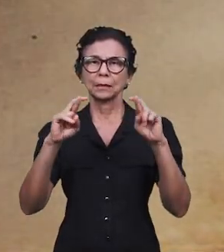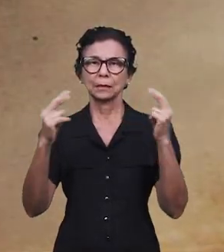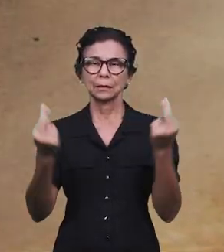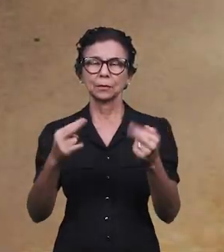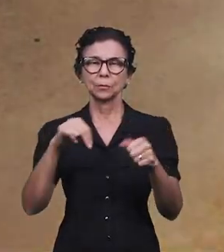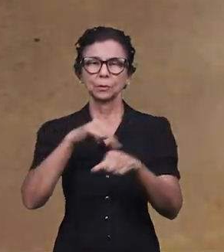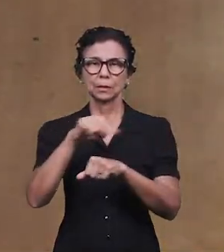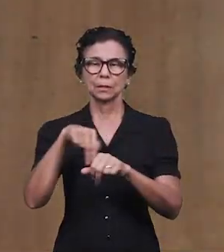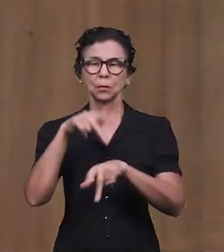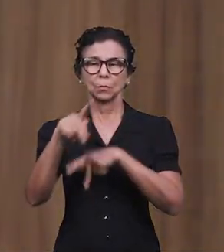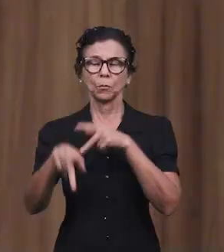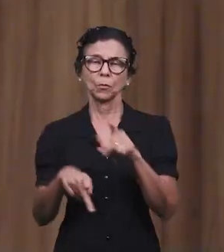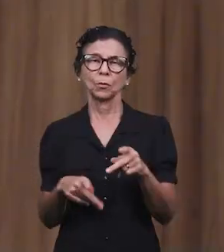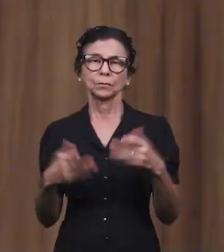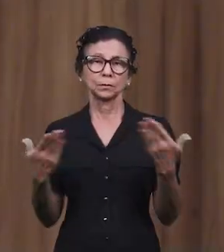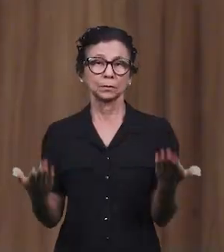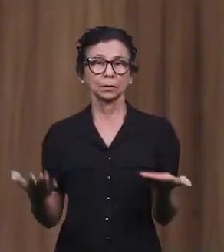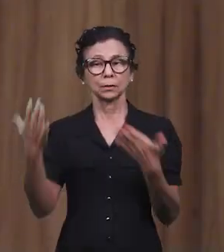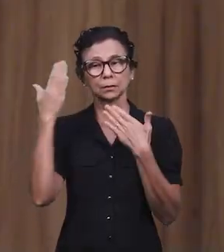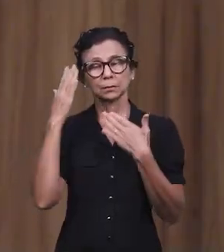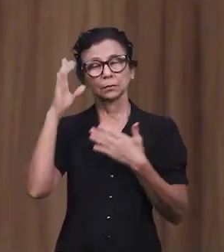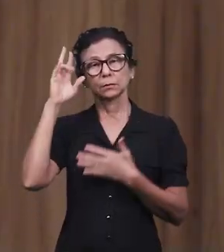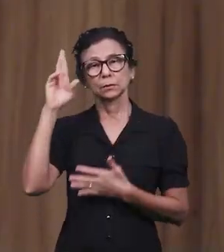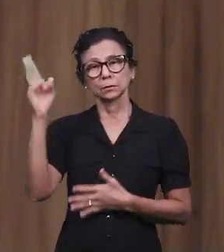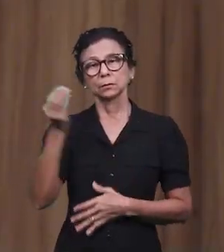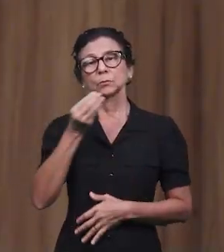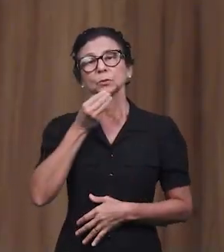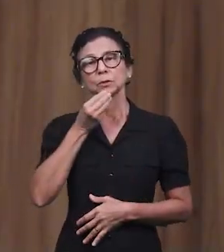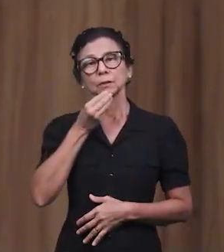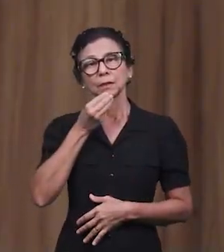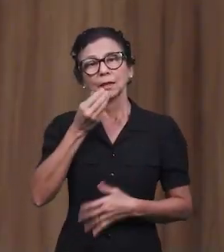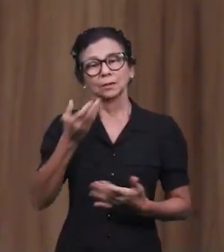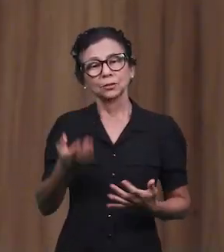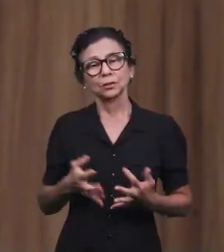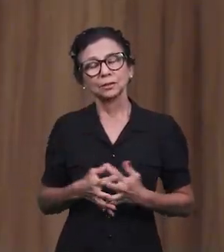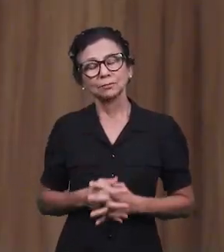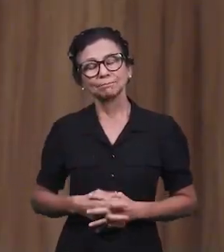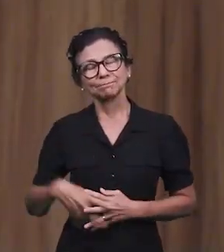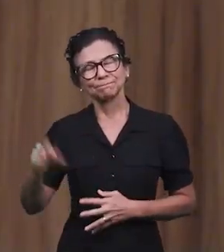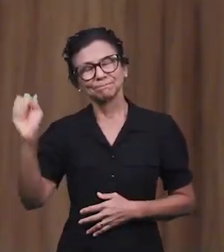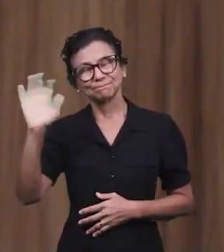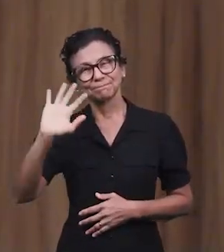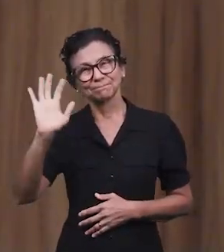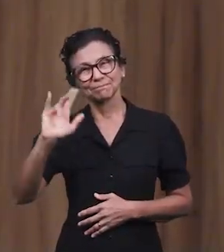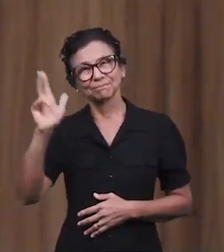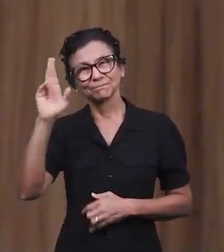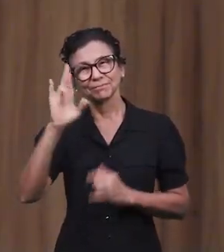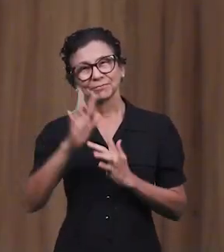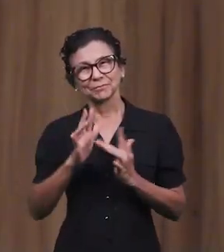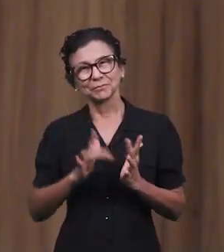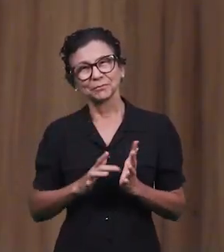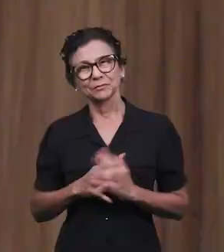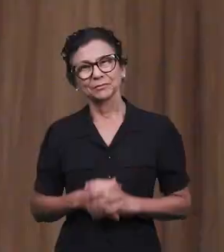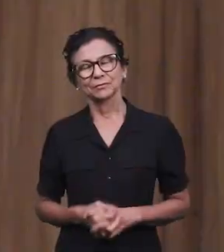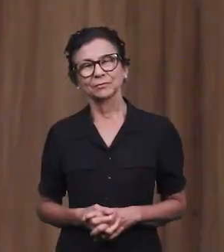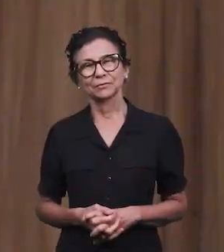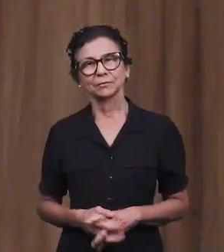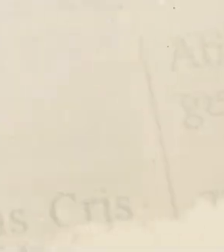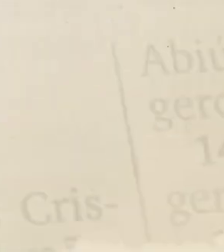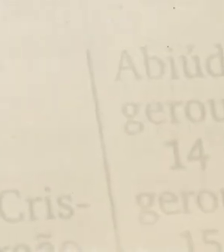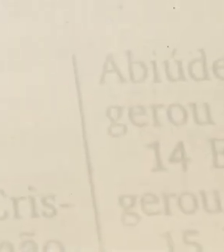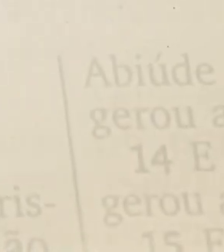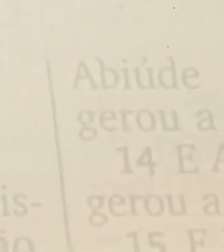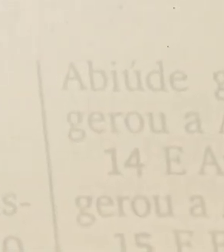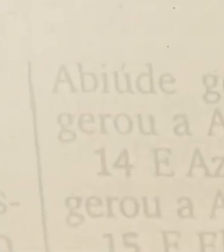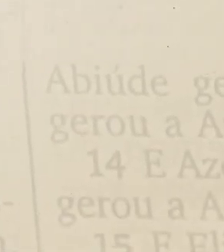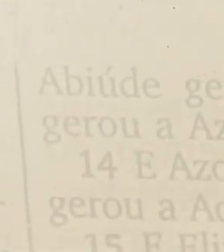povo. Então, glorificamos ao Senhor por mais essa oportunidade e nos despedimos dos irmãos com a paz do Senhor Jesus.